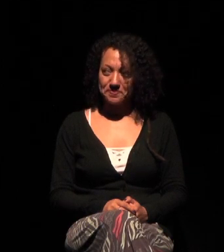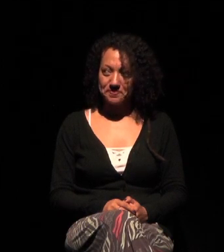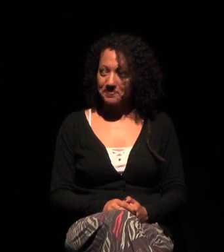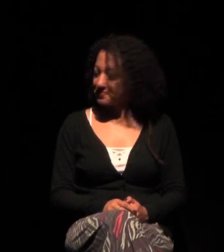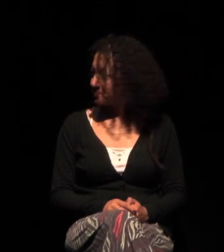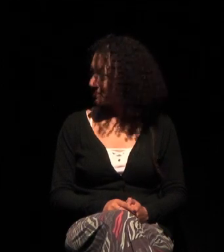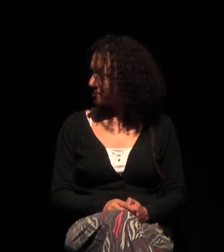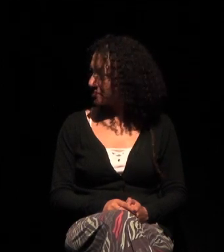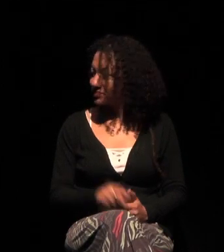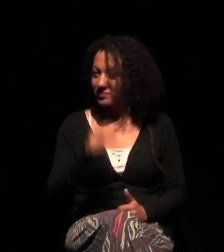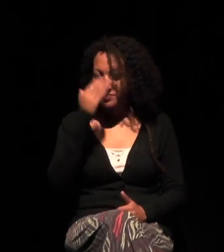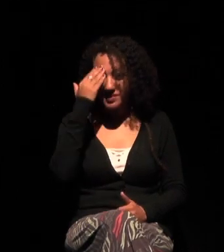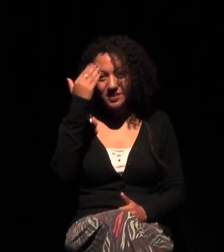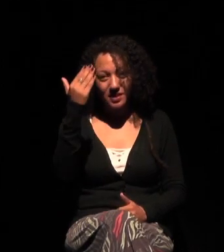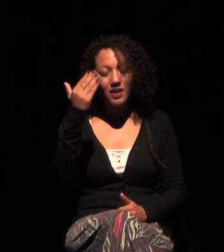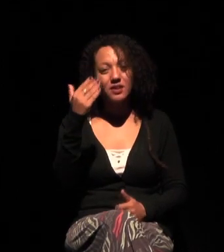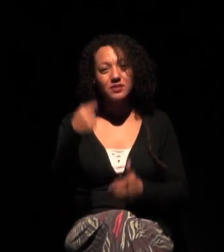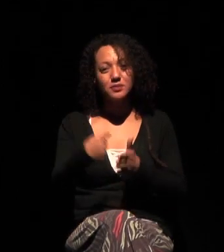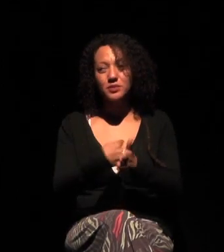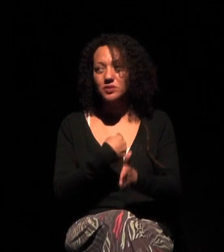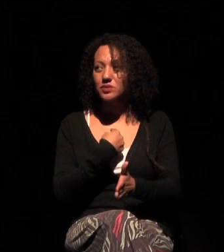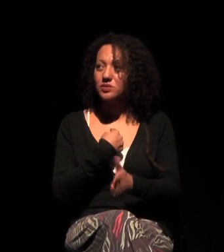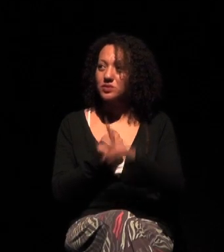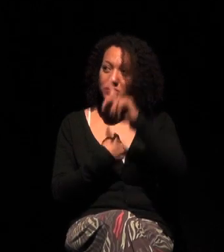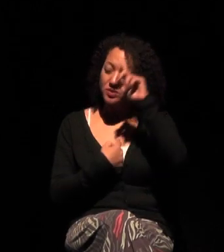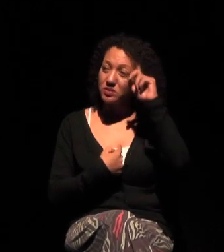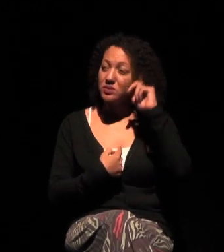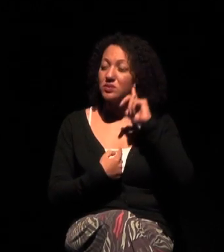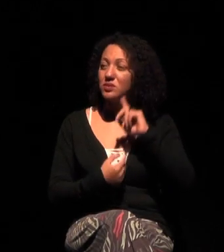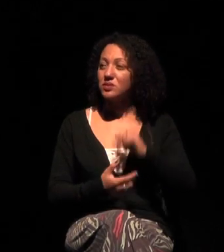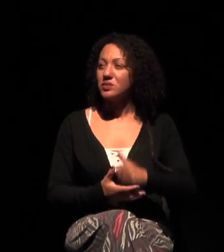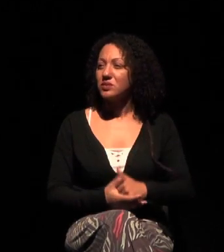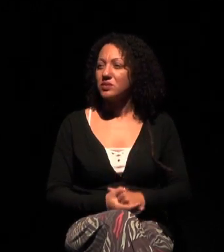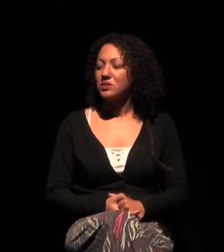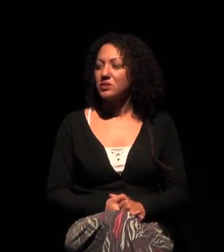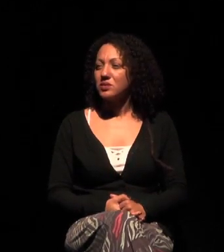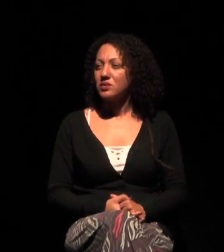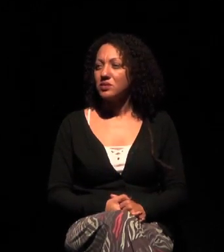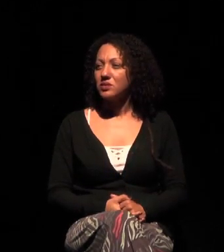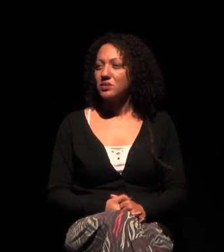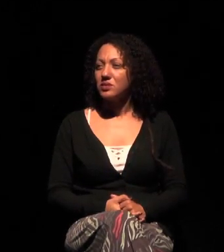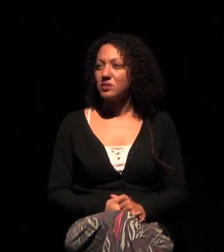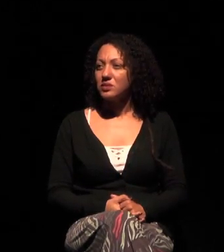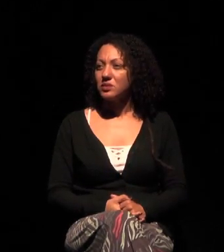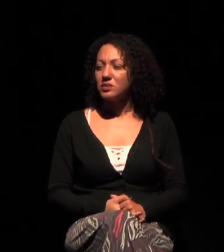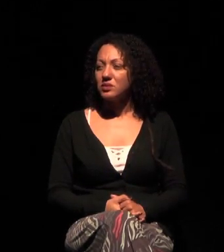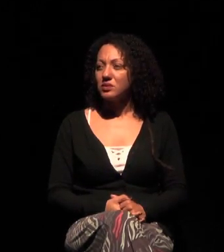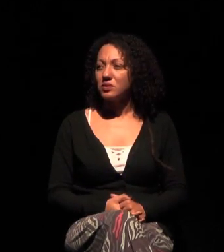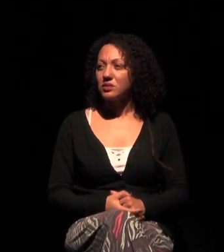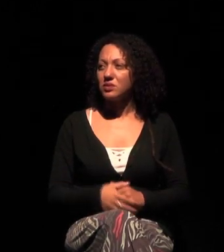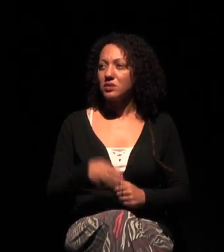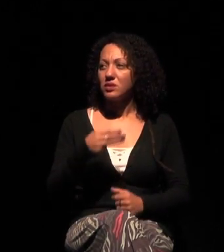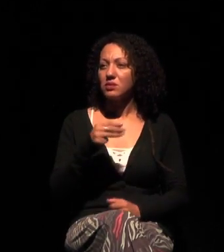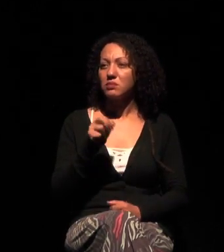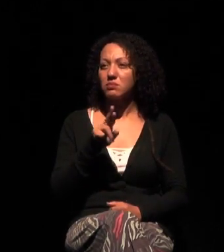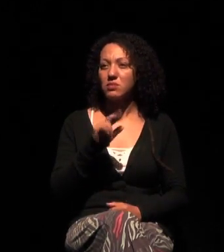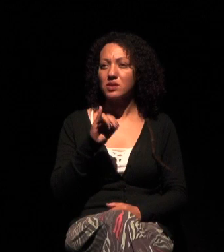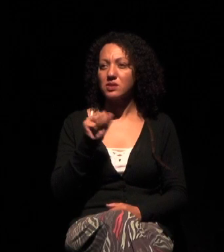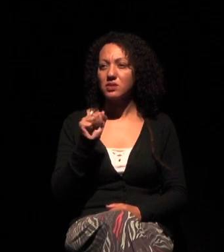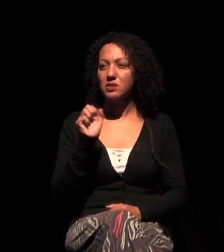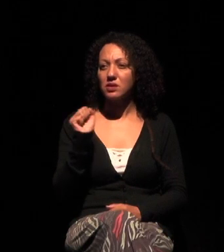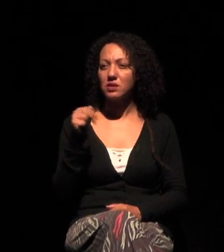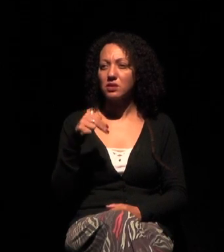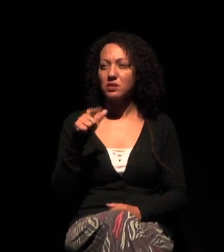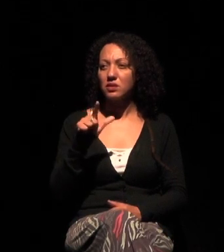muito obrigado a duas perguntas aqui né pergunta maria angélica crível